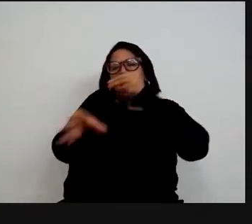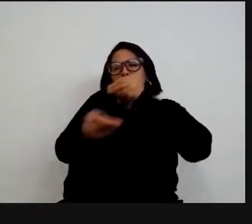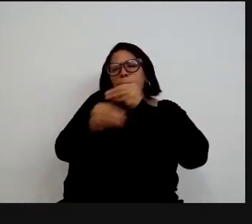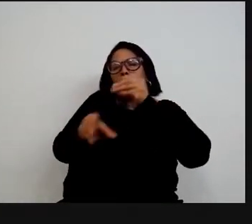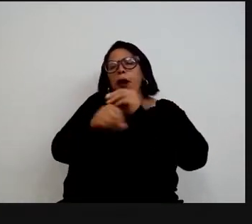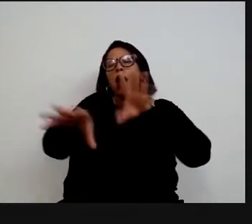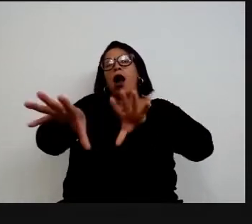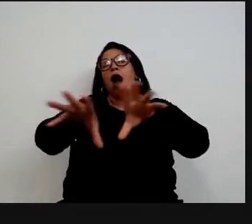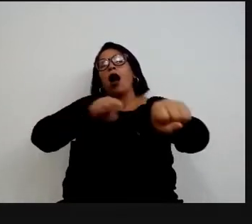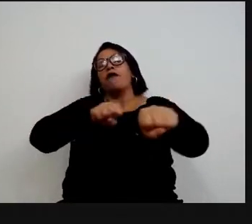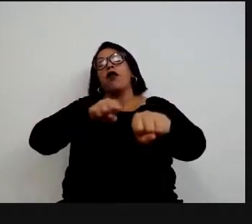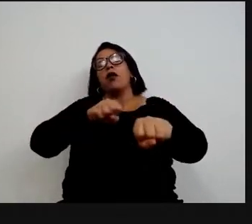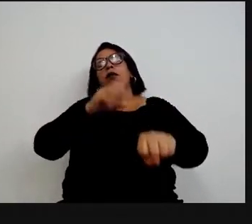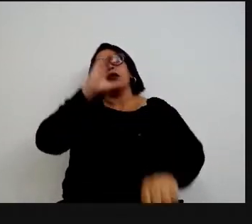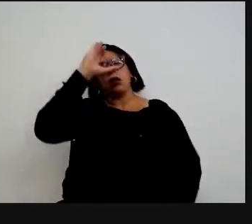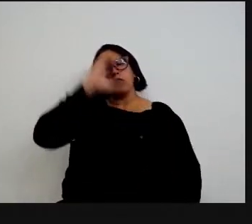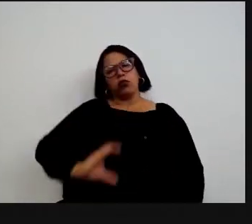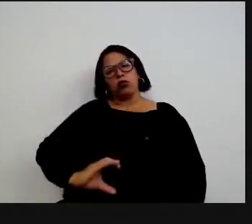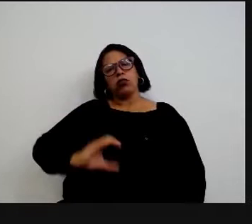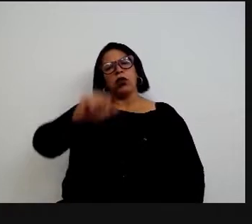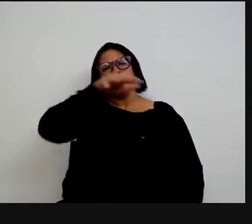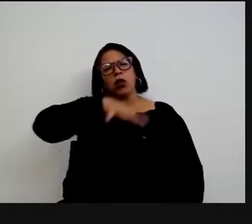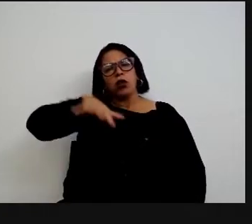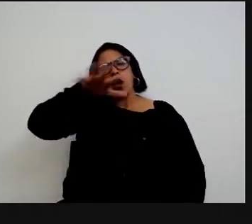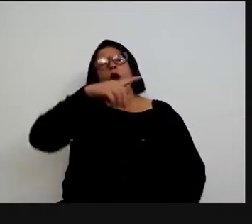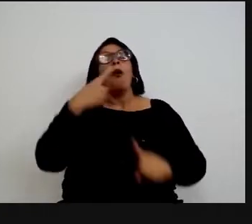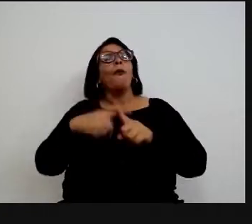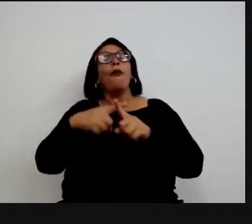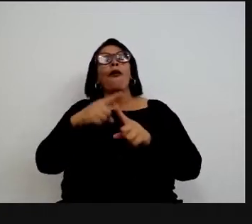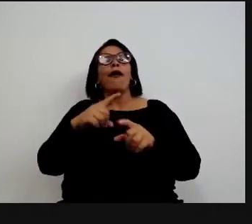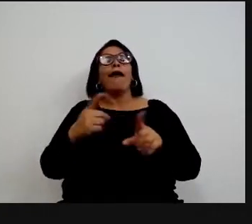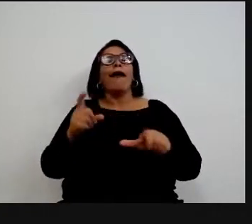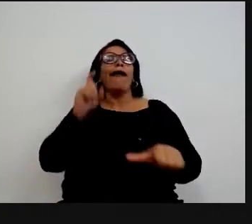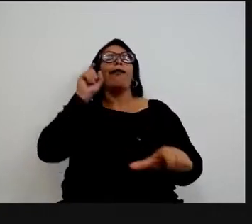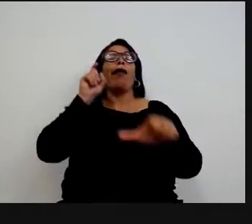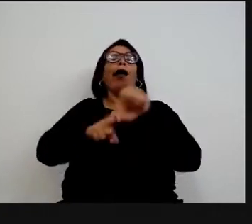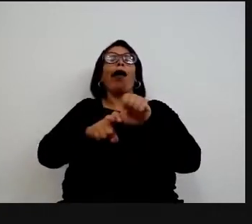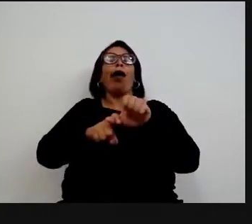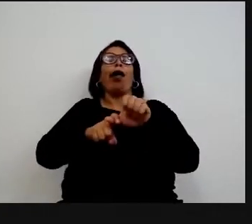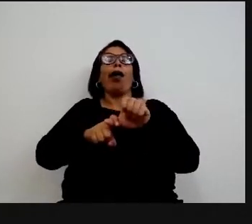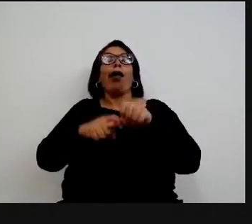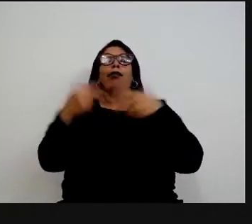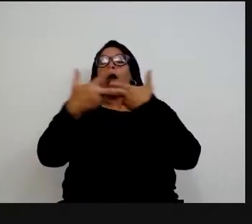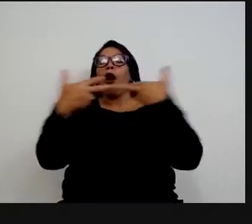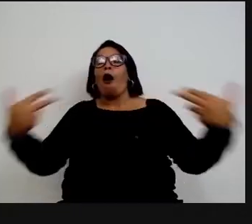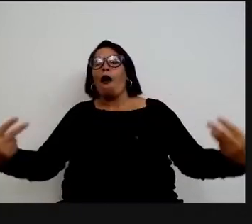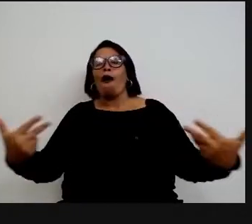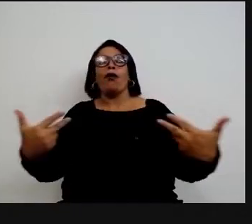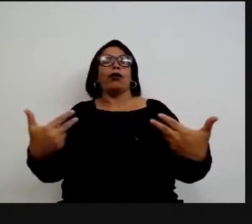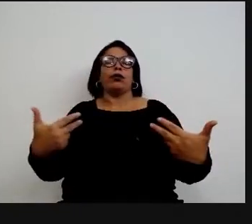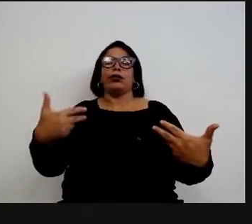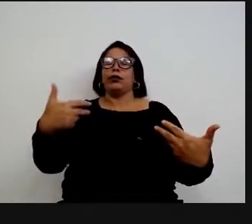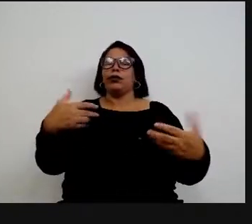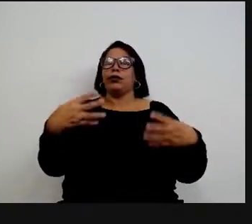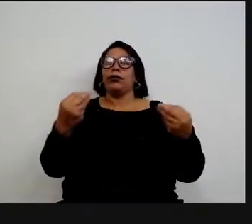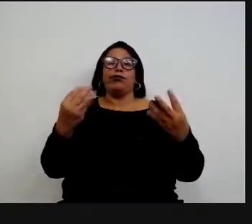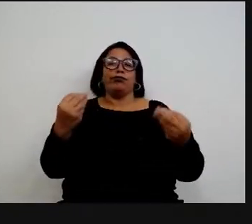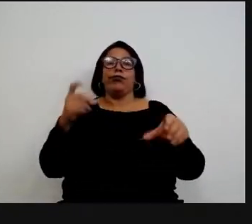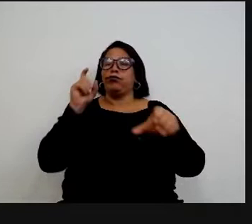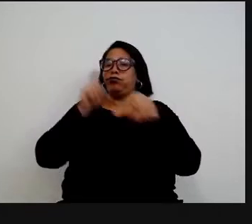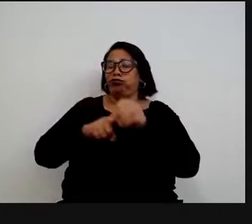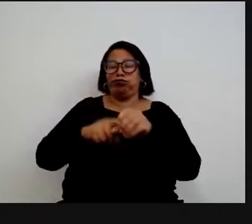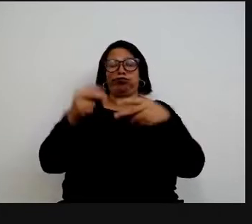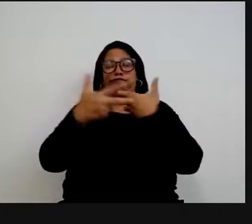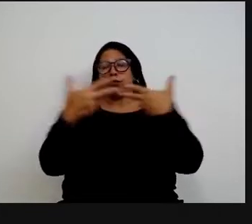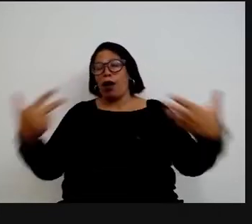a formação do cidadão em geral, pelo déficit de educação que nós temos nesse país em todos os níveis, né? Então, é